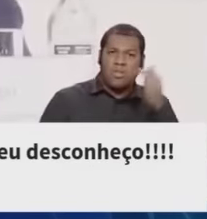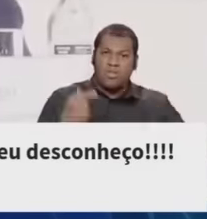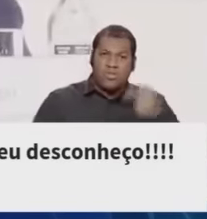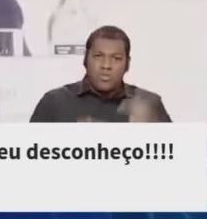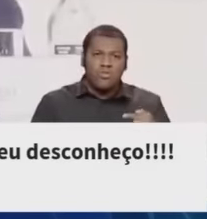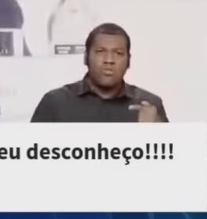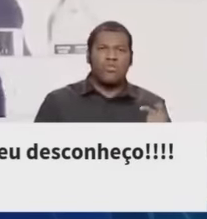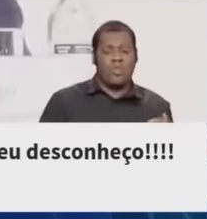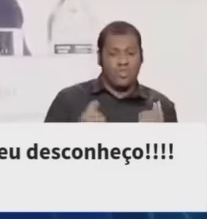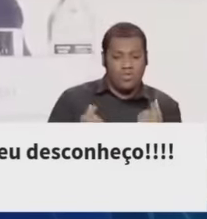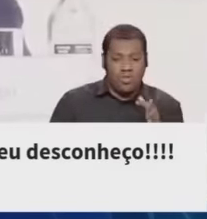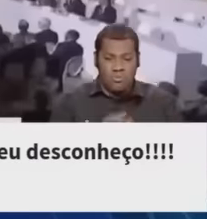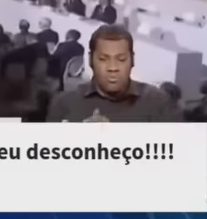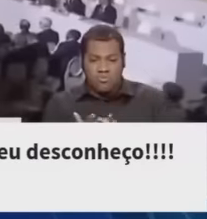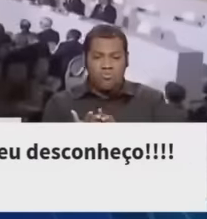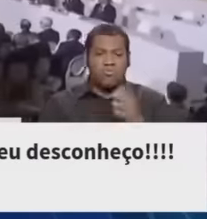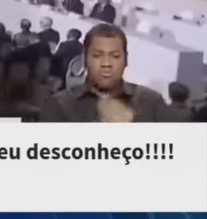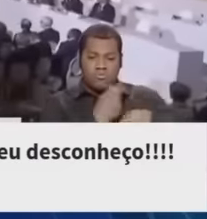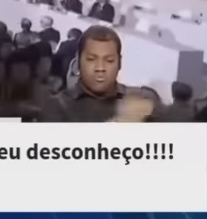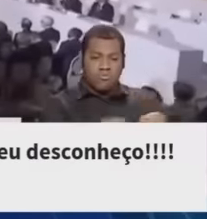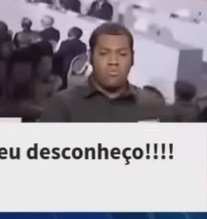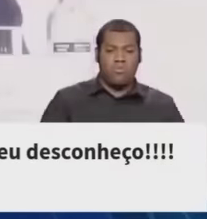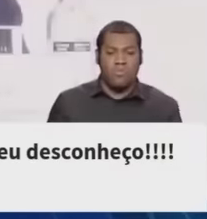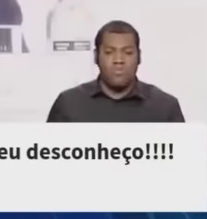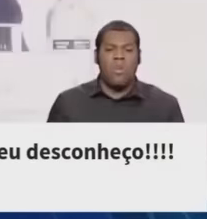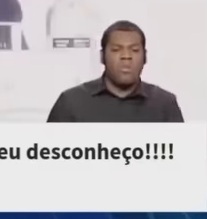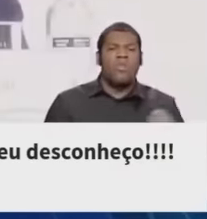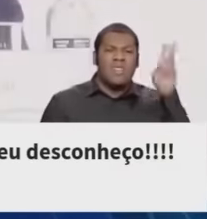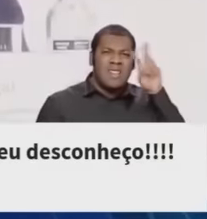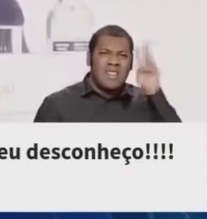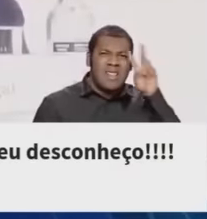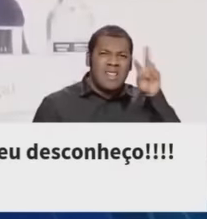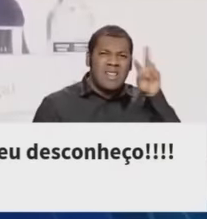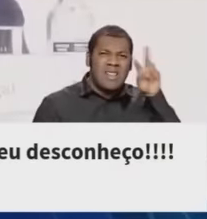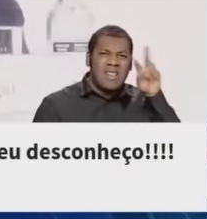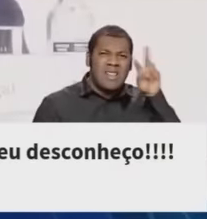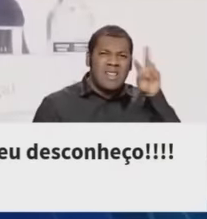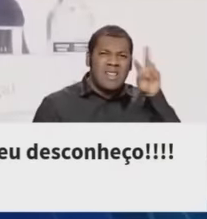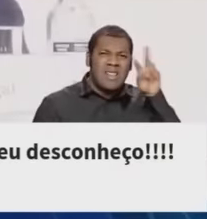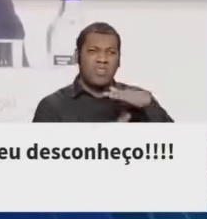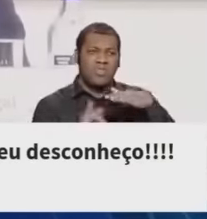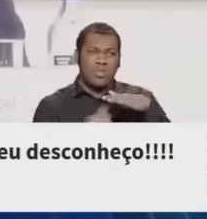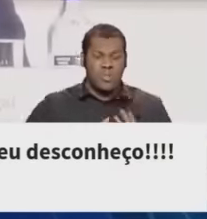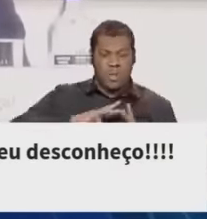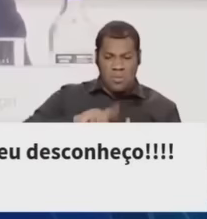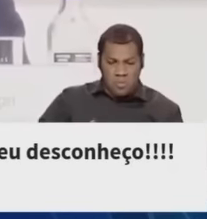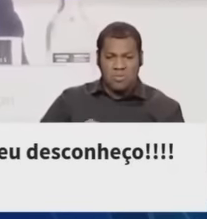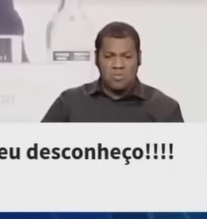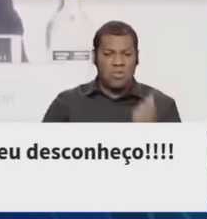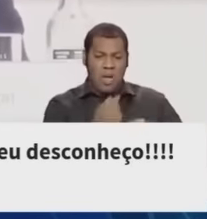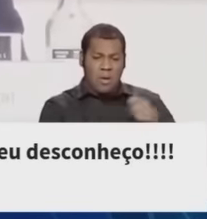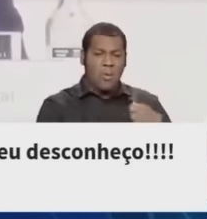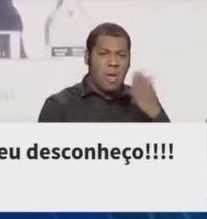que se acabou com a Organização Mundial do Comércio? Vamos ver se todo mundo aqui se lembra como é que acabou a Organização Mundial do Comércio.